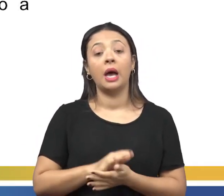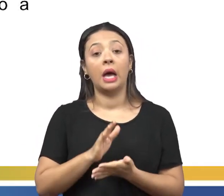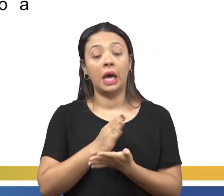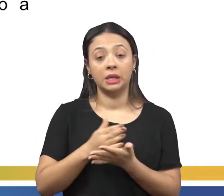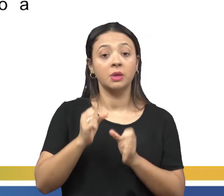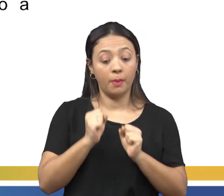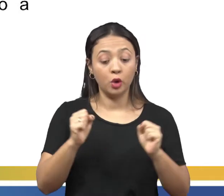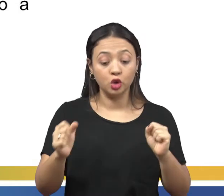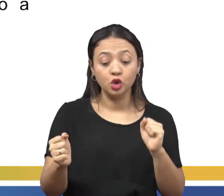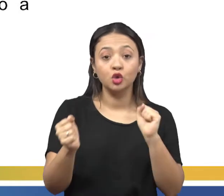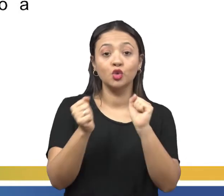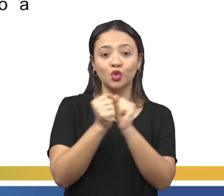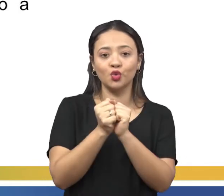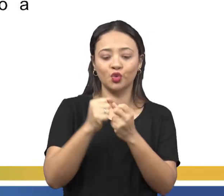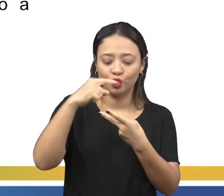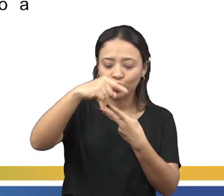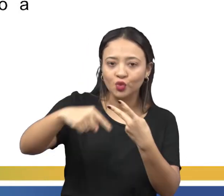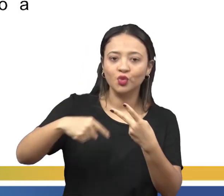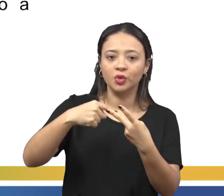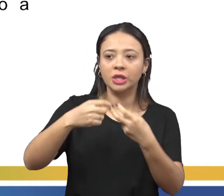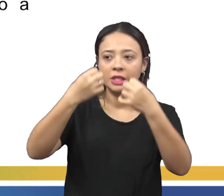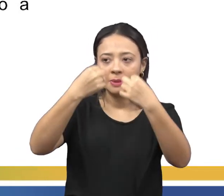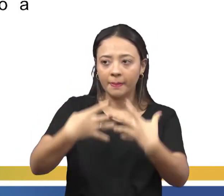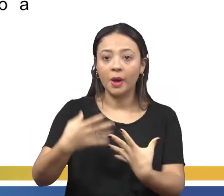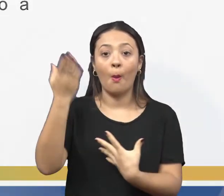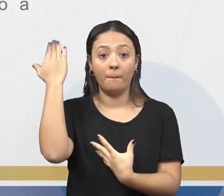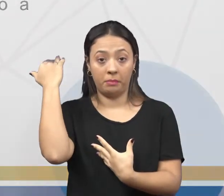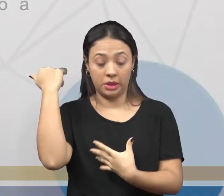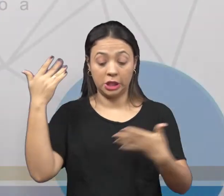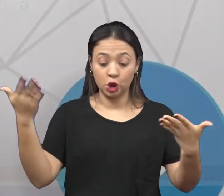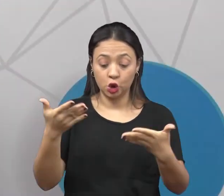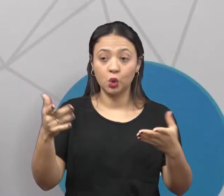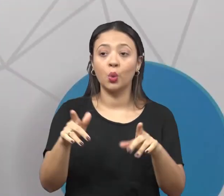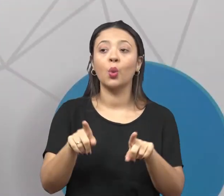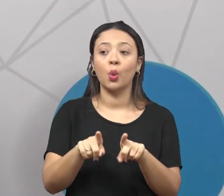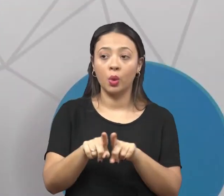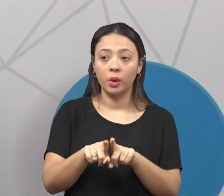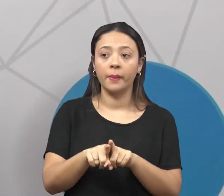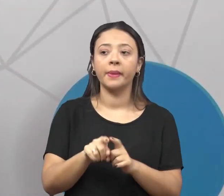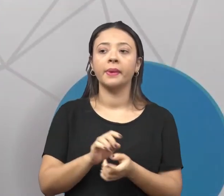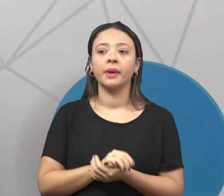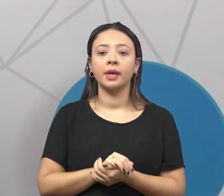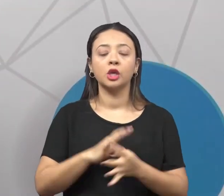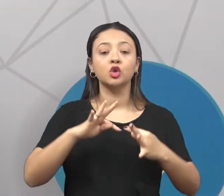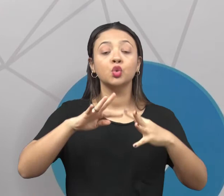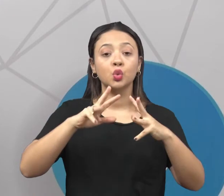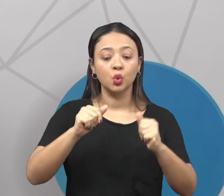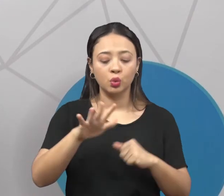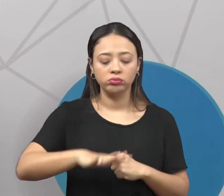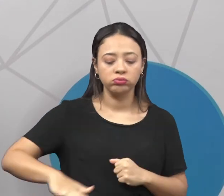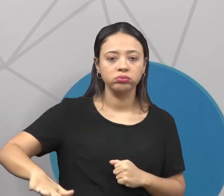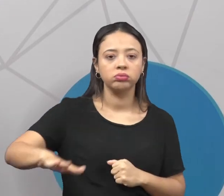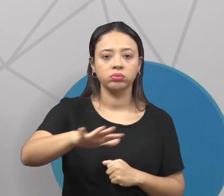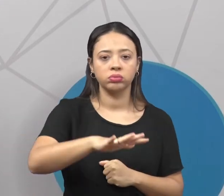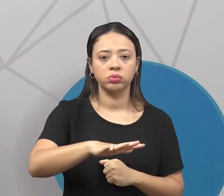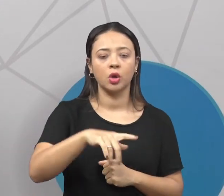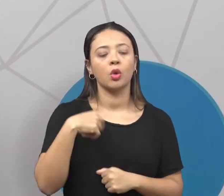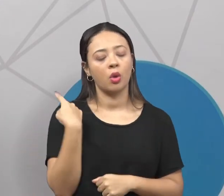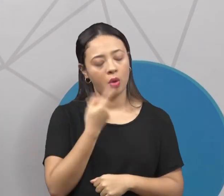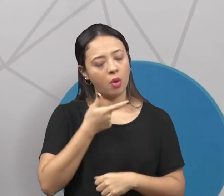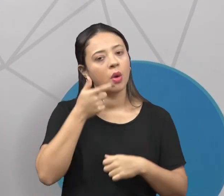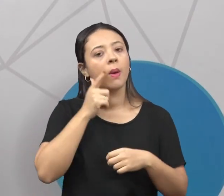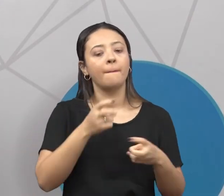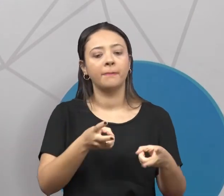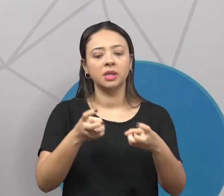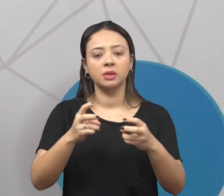juntaposto, expressando a harmonia entre o presente e o passado. Então, toda e qualquer natureza, toda e qualquer paisagem, a gente pode identificar